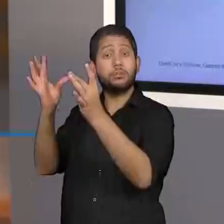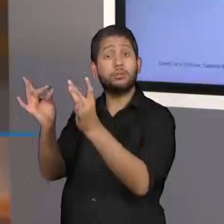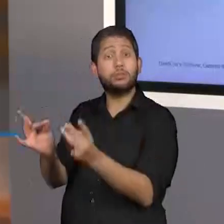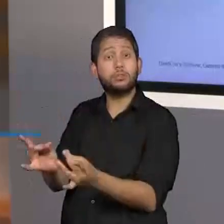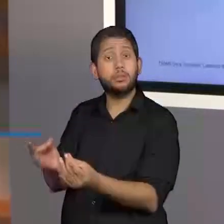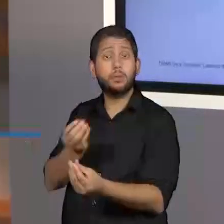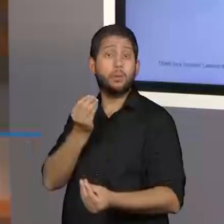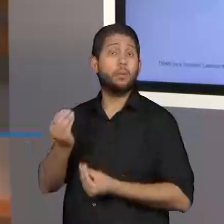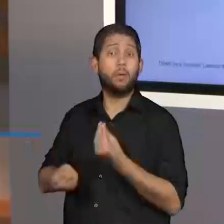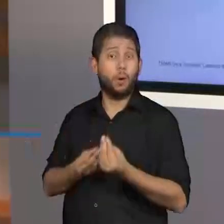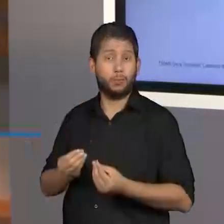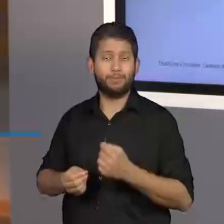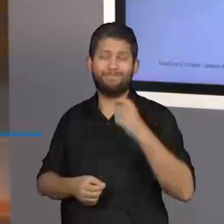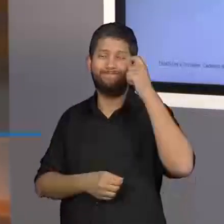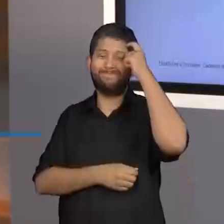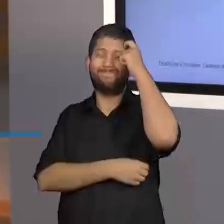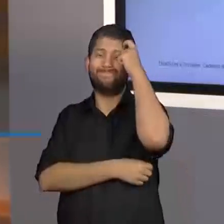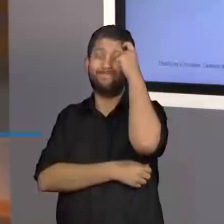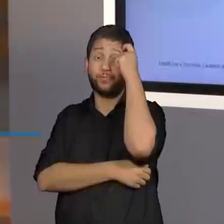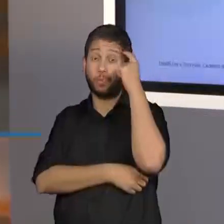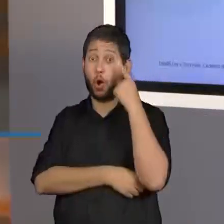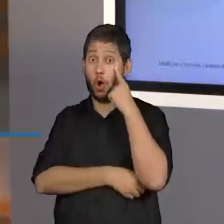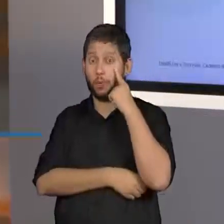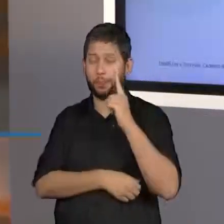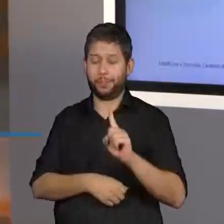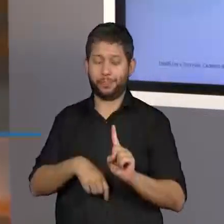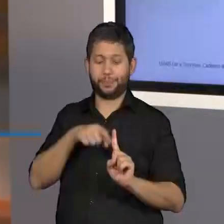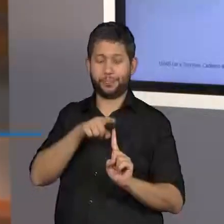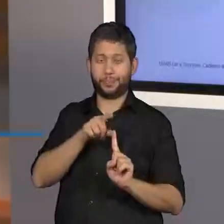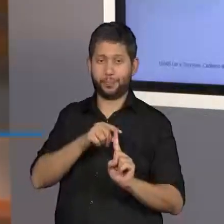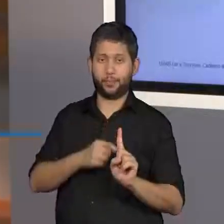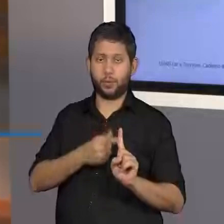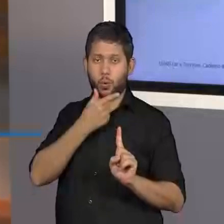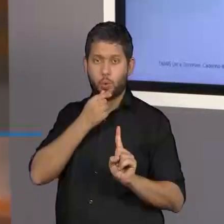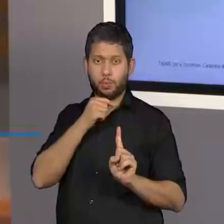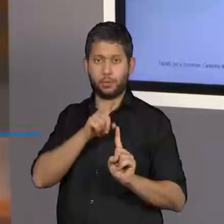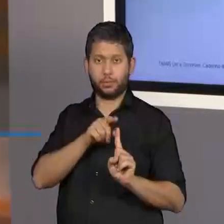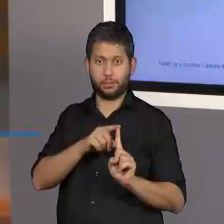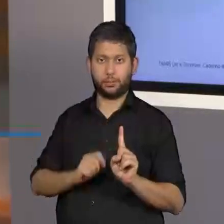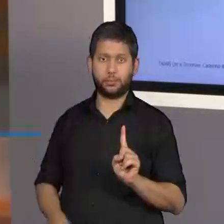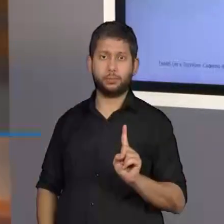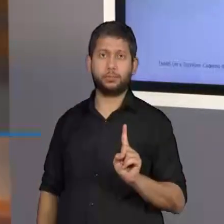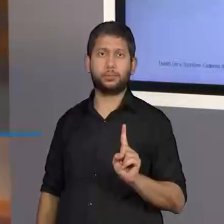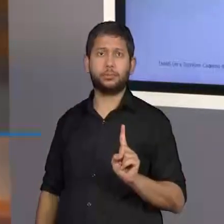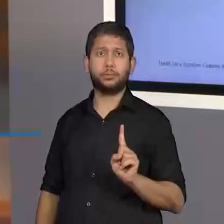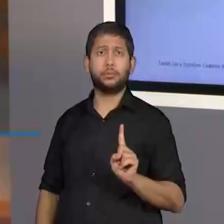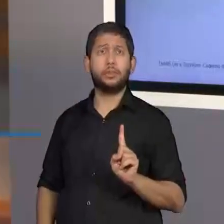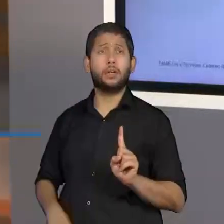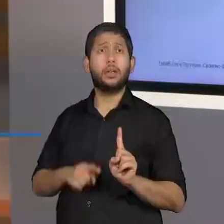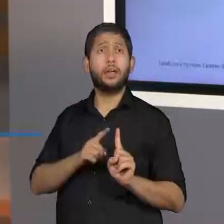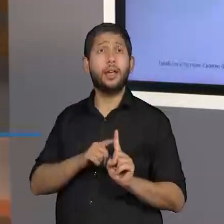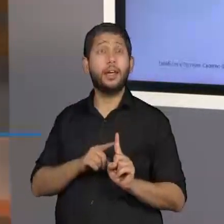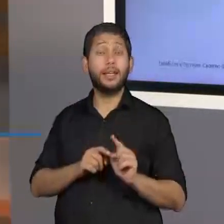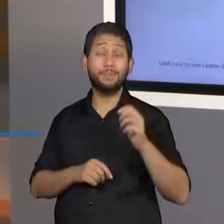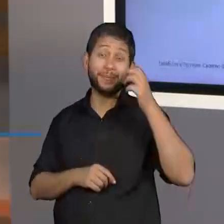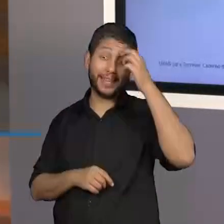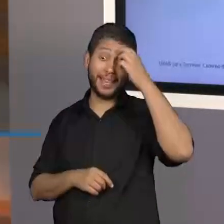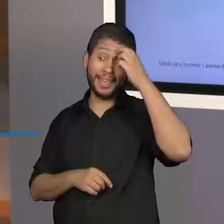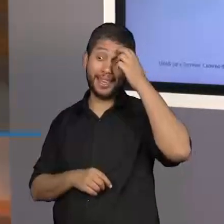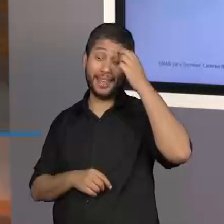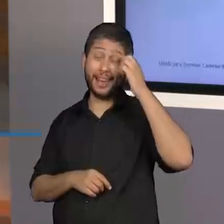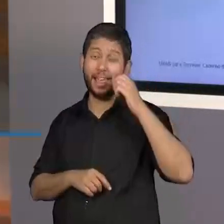Vamos lá, vamos pensar no primeiro, o homem. O primeiro homem, ele ele foi um pouco